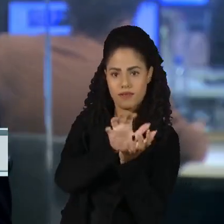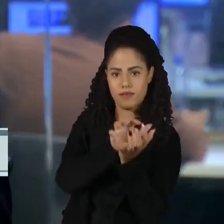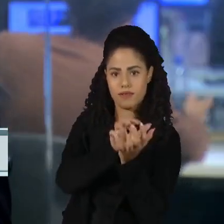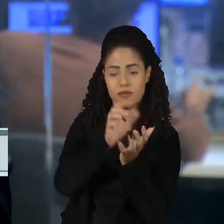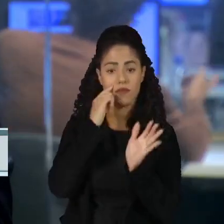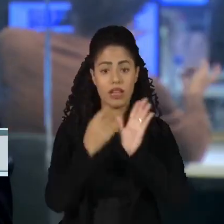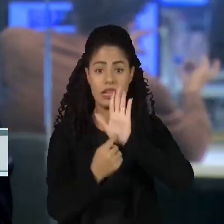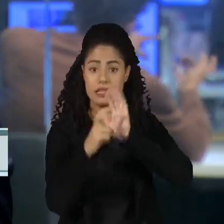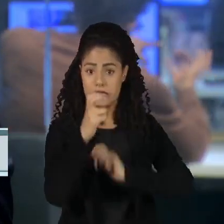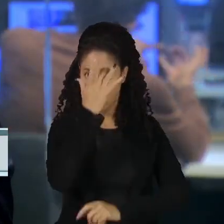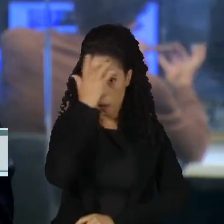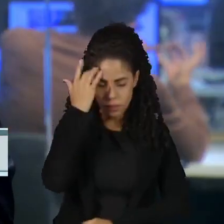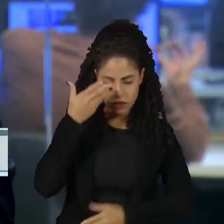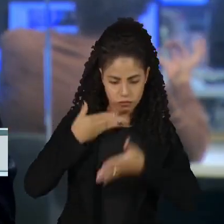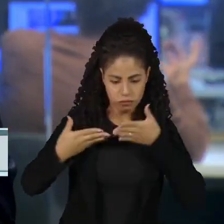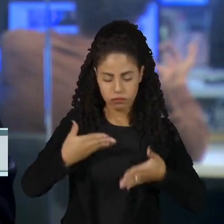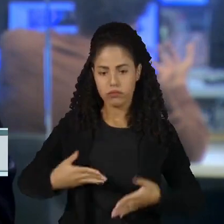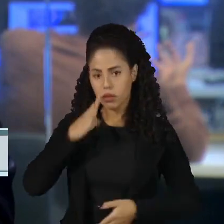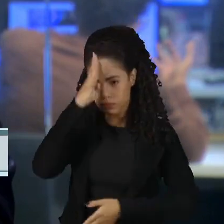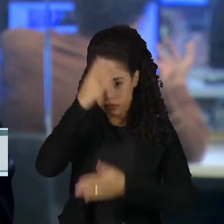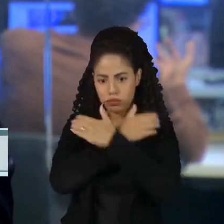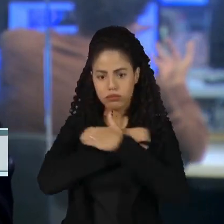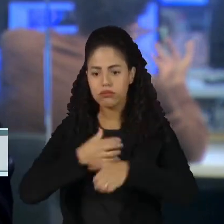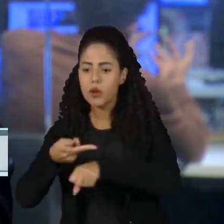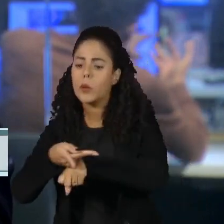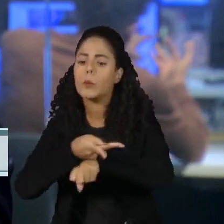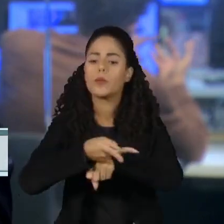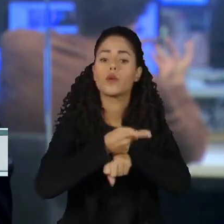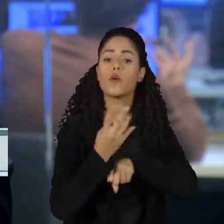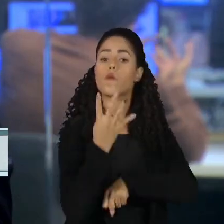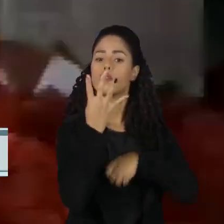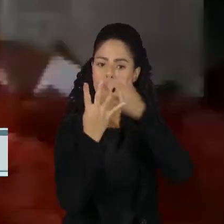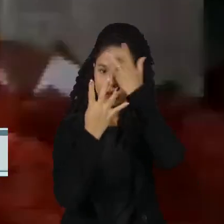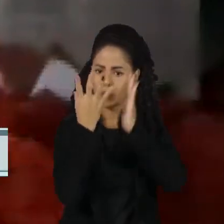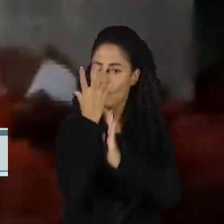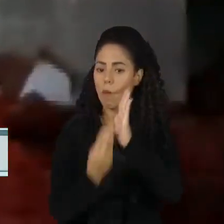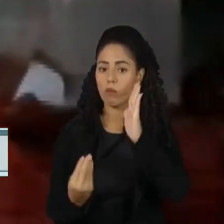5 pessoas ficaram feridas. Bombeiros procuram 4 desaparecidos.